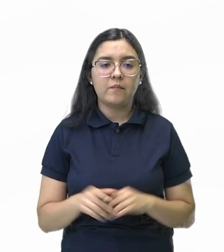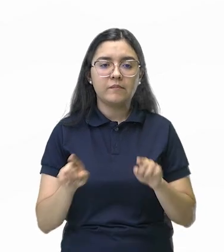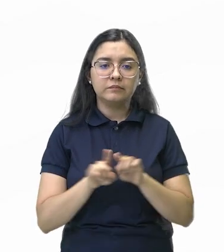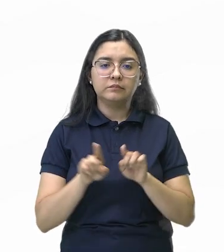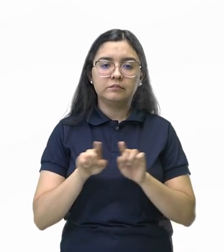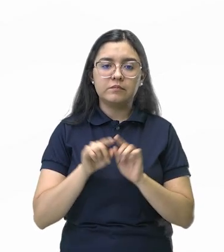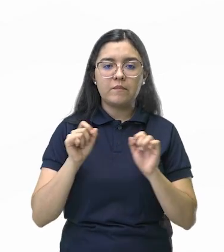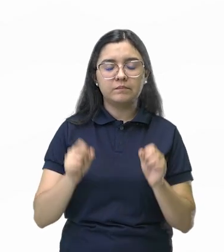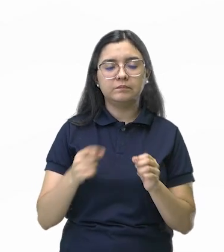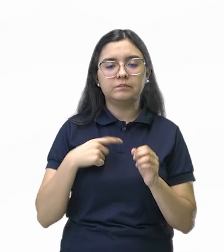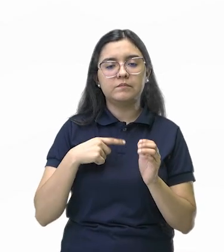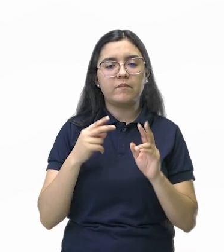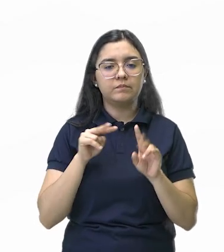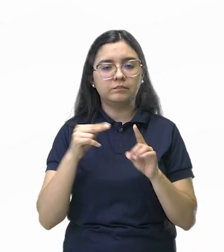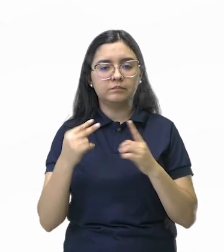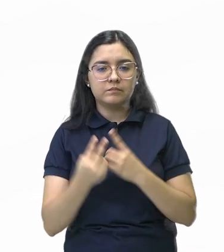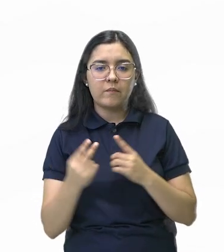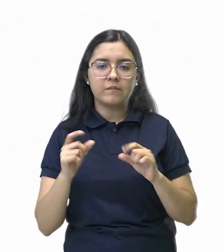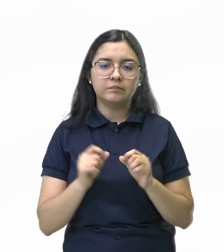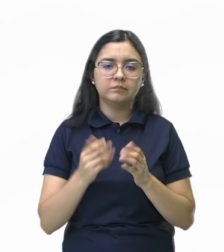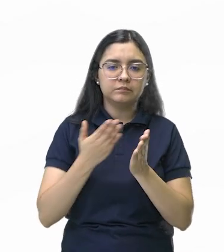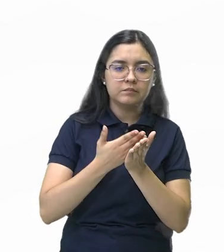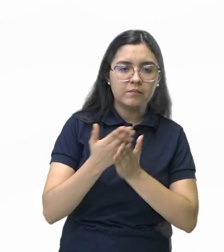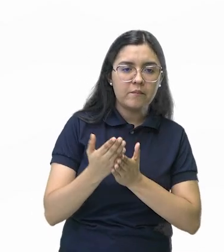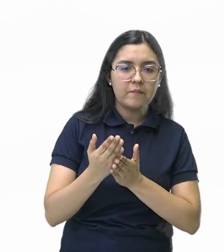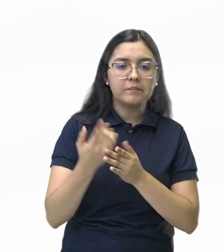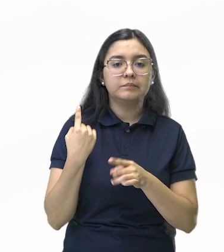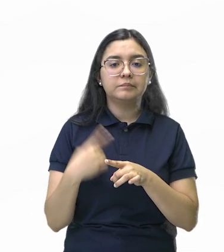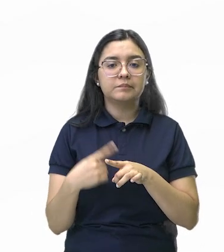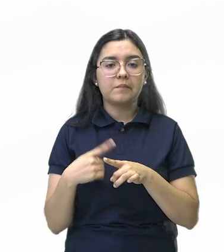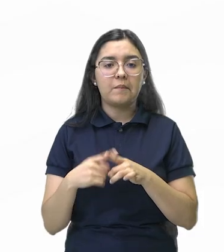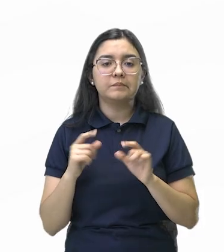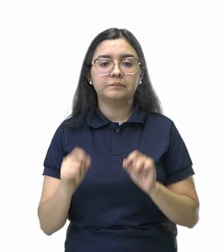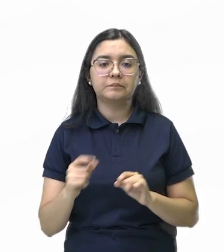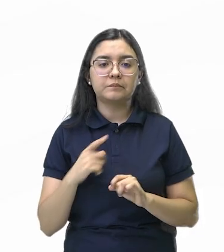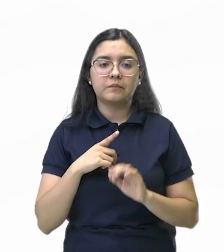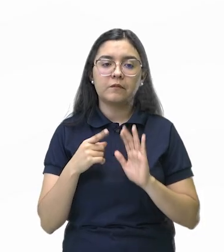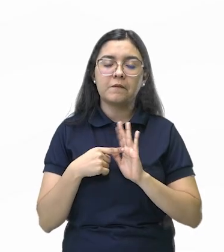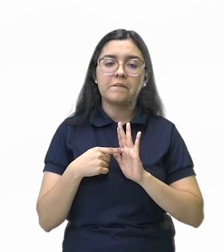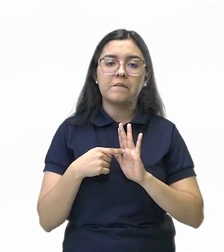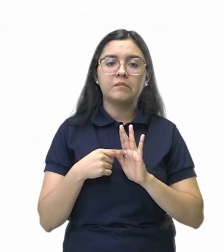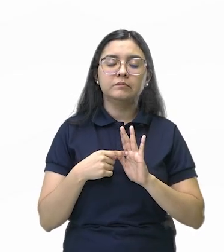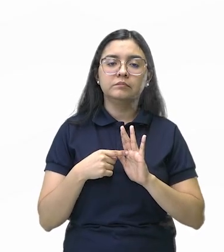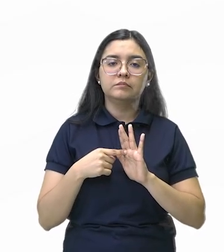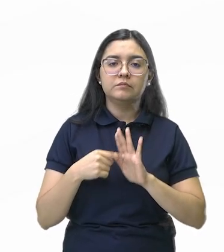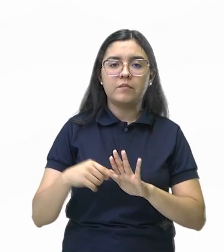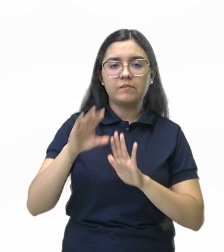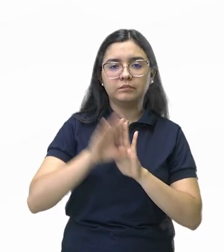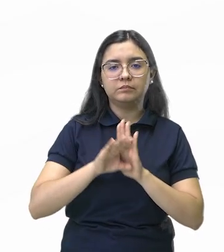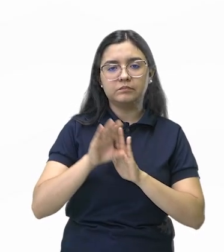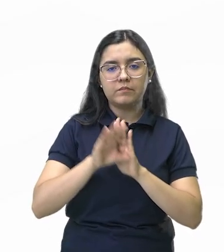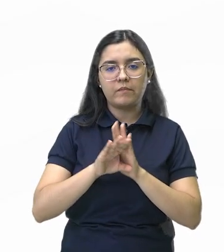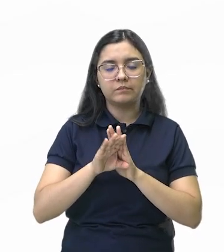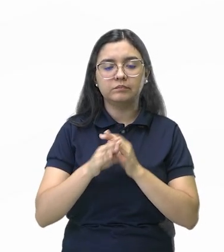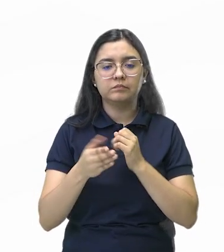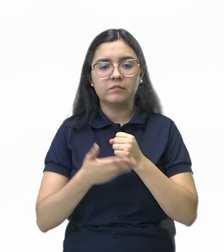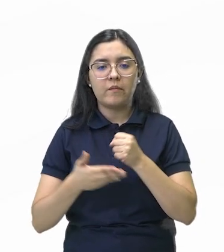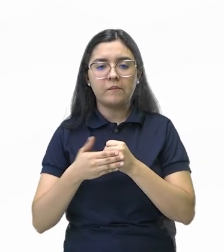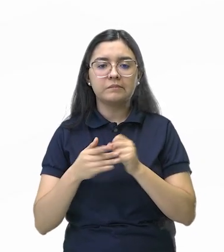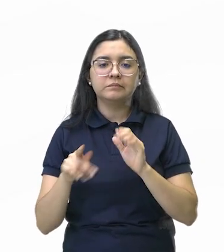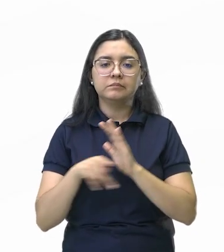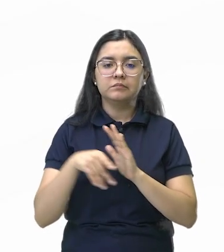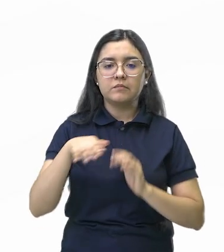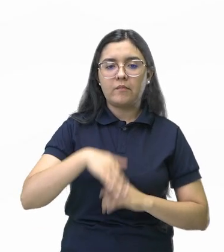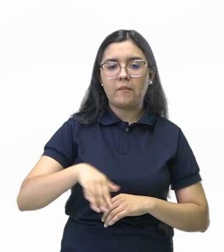olhar inicial, mais intimista ali, porque eu vou estar trazendo conceitos mais fundamentais da